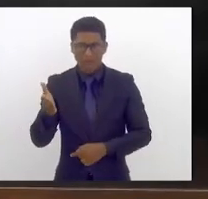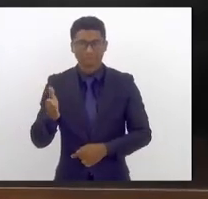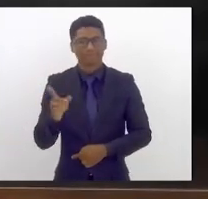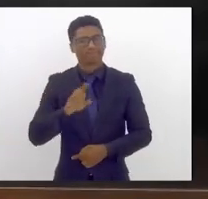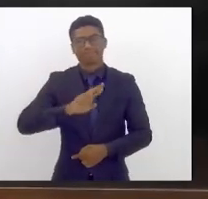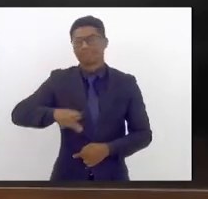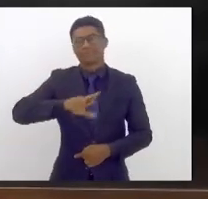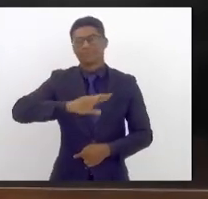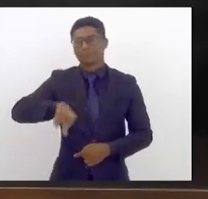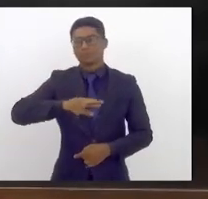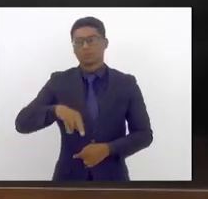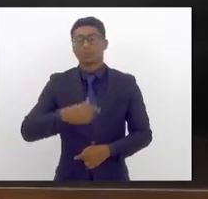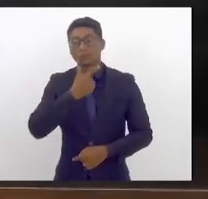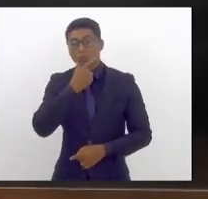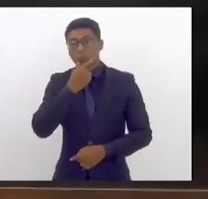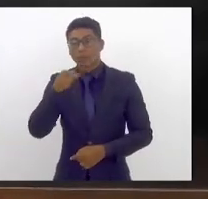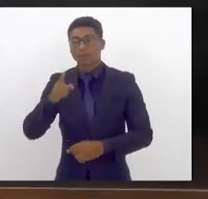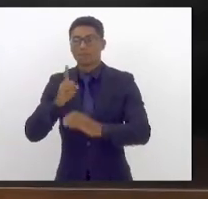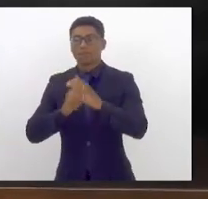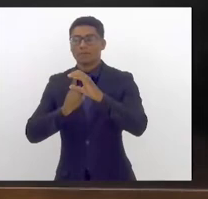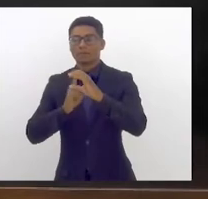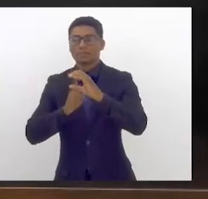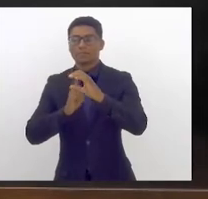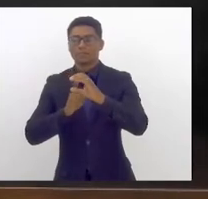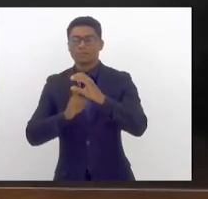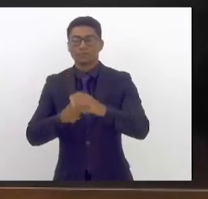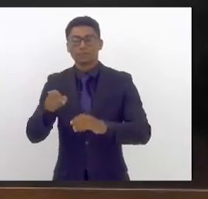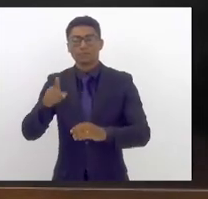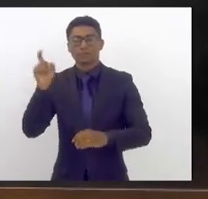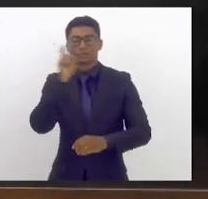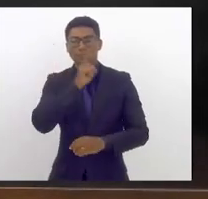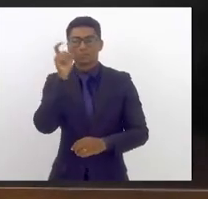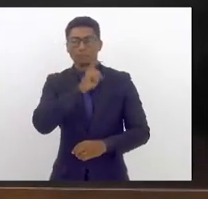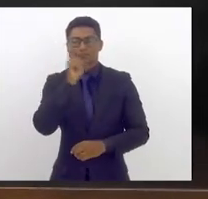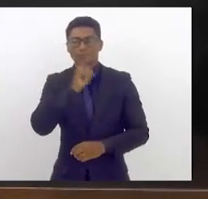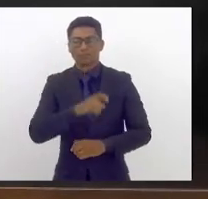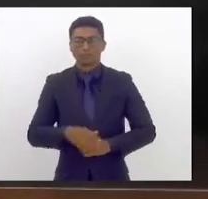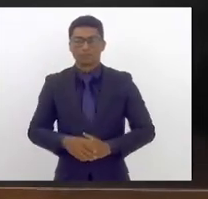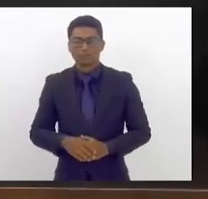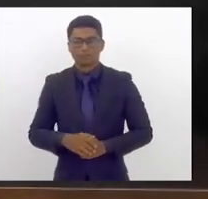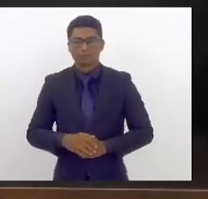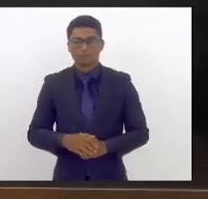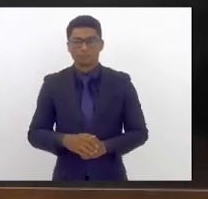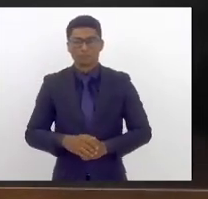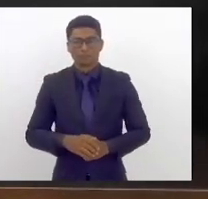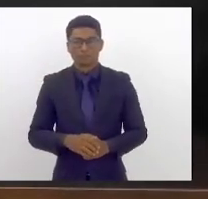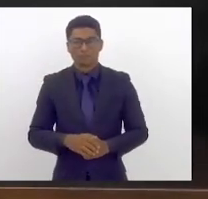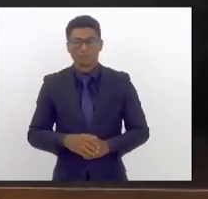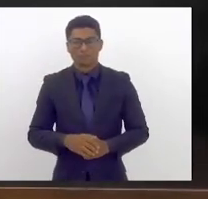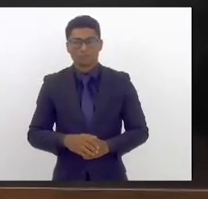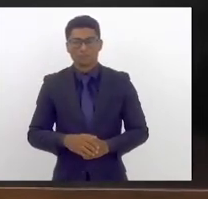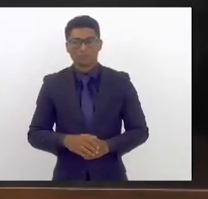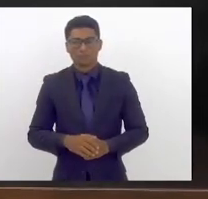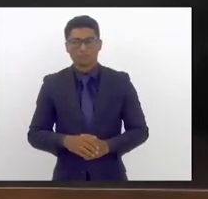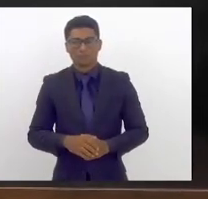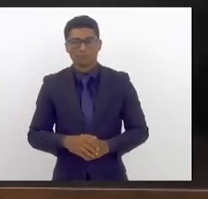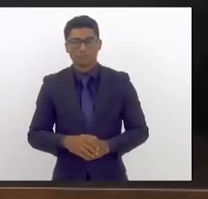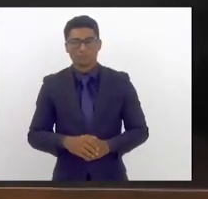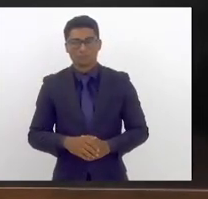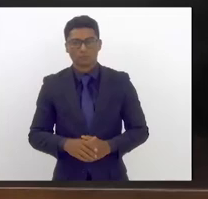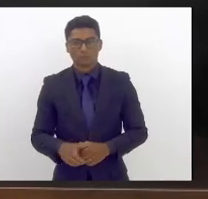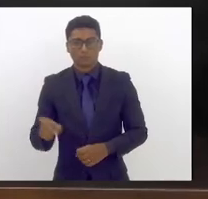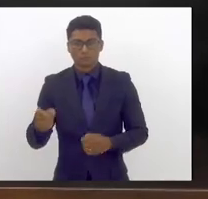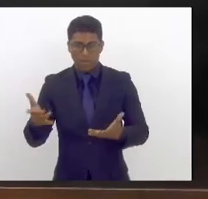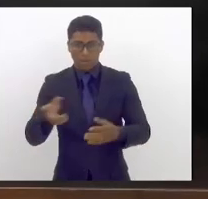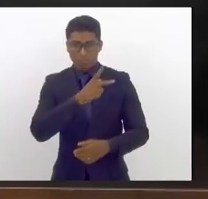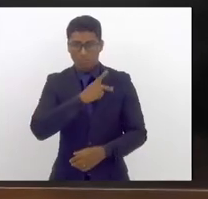um cara que é fascista um cara que é mentiroso né um cara que tá aí querendo a